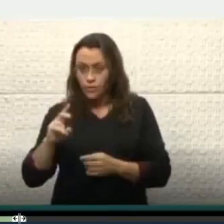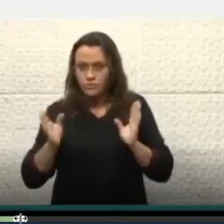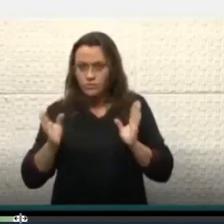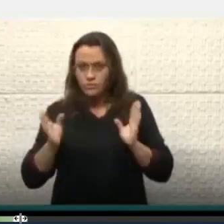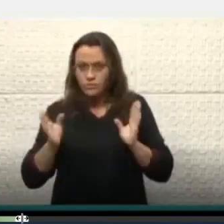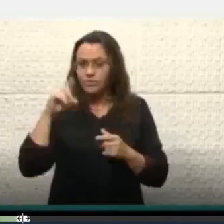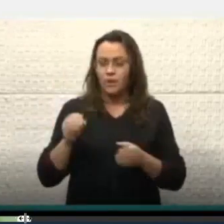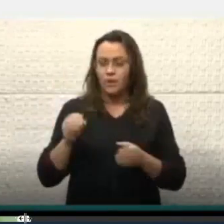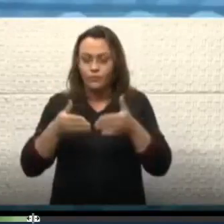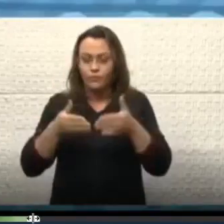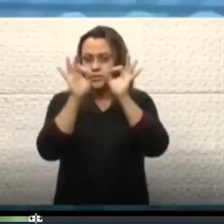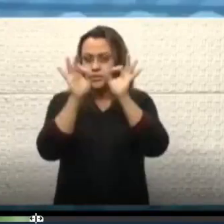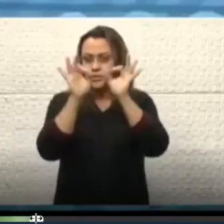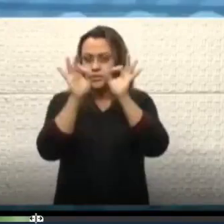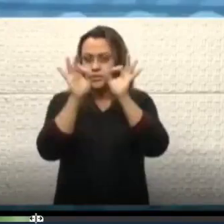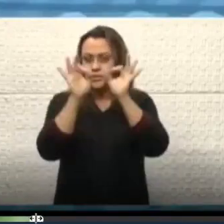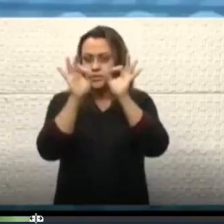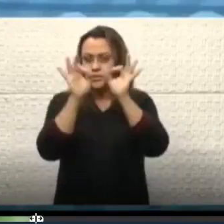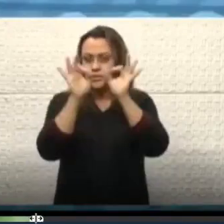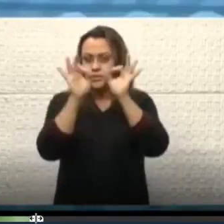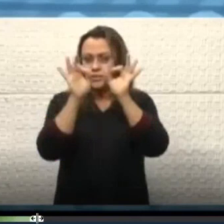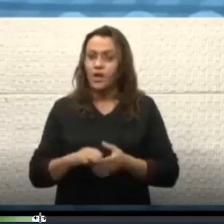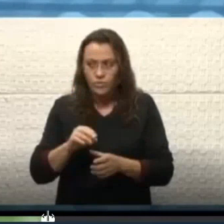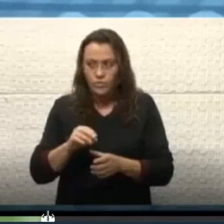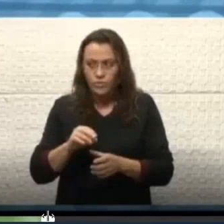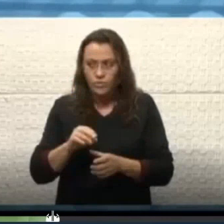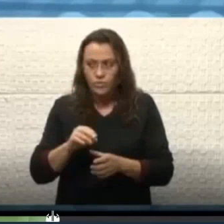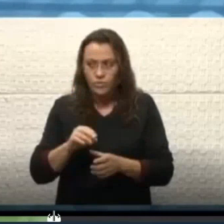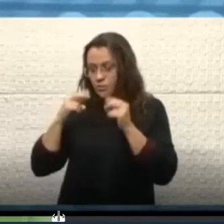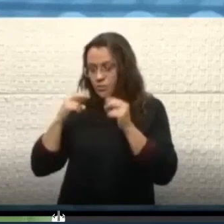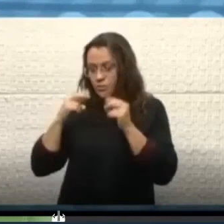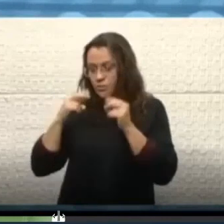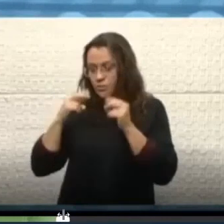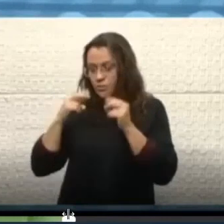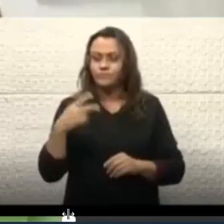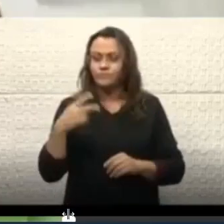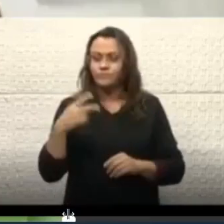vai partir, então, para os resultados.